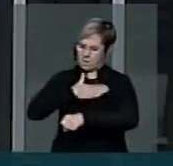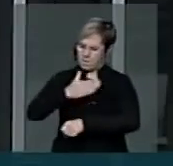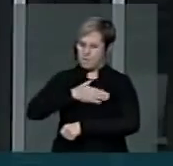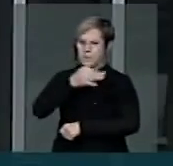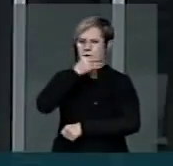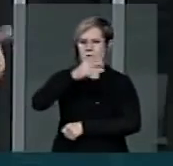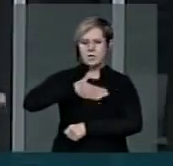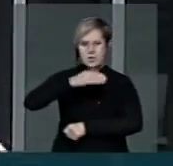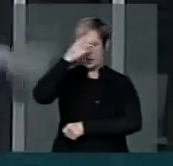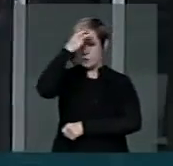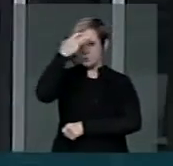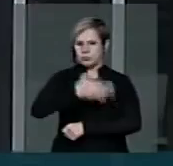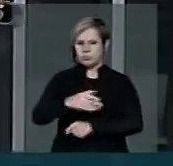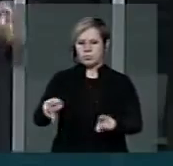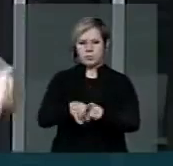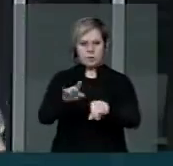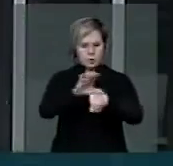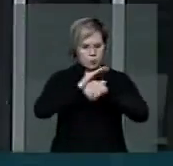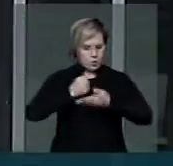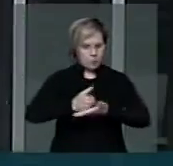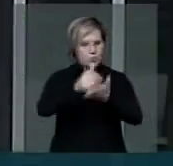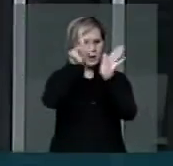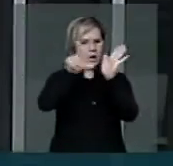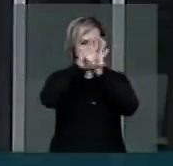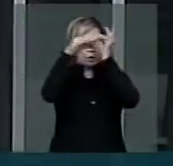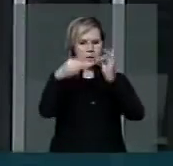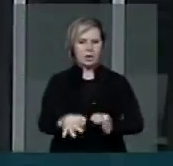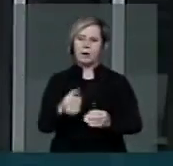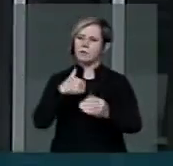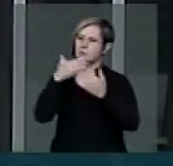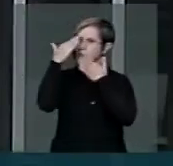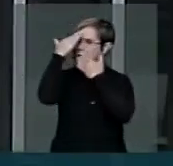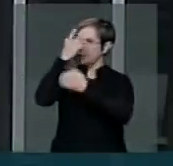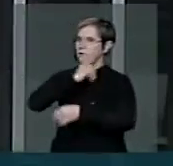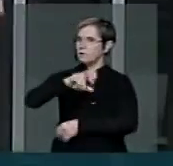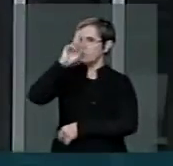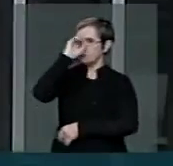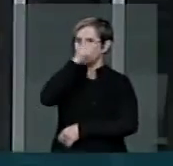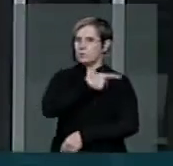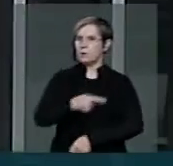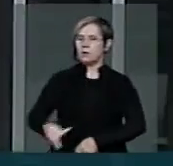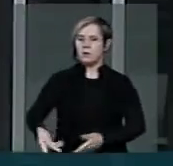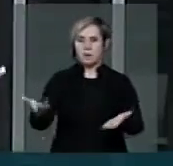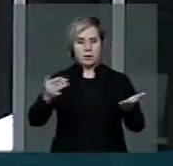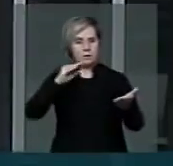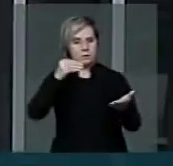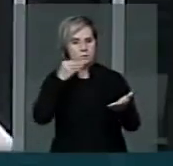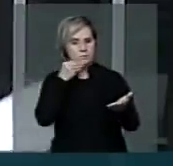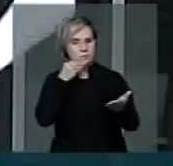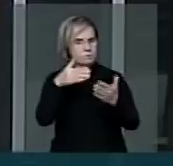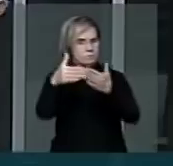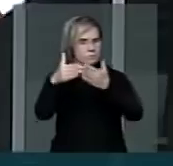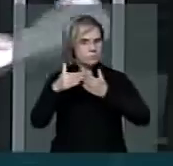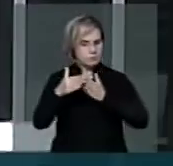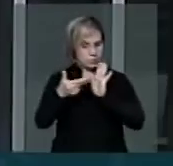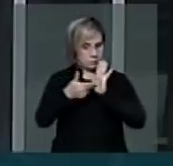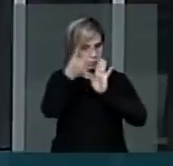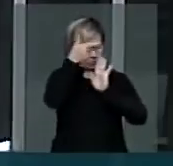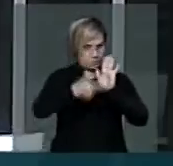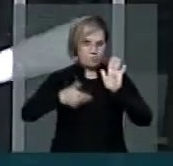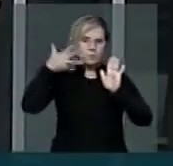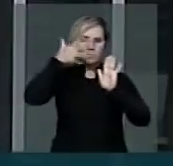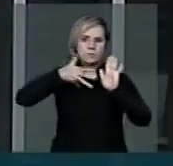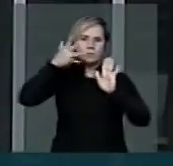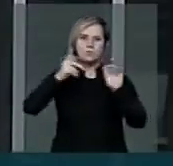que são constitucionais, são legais. Eu agradeço, senhor presidente, essa oportunidade, e peço que esse discurso